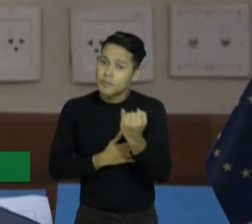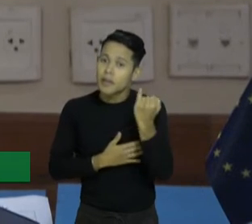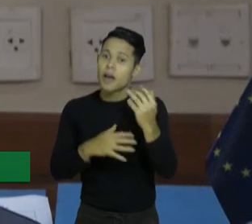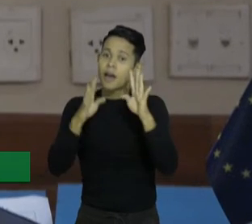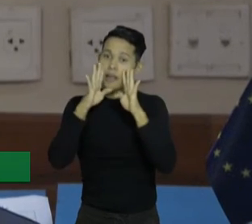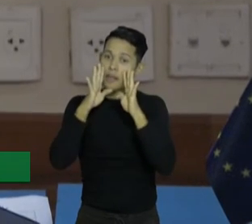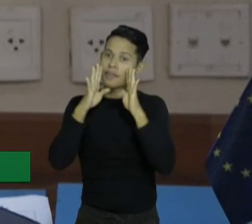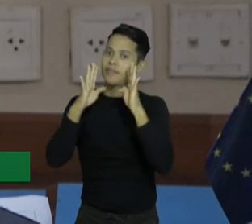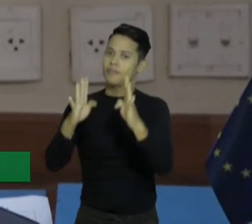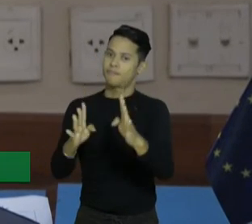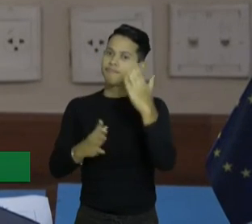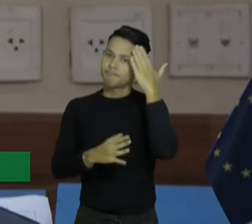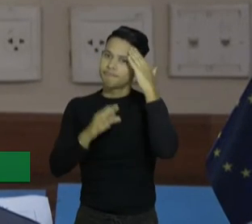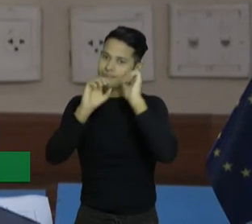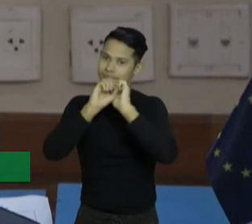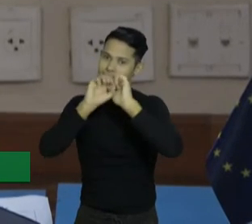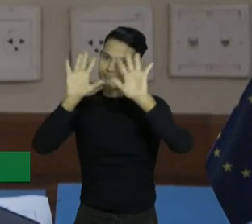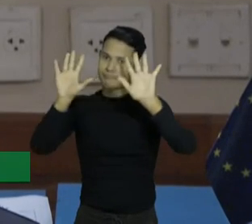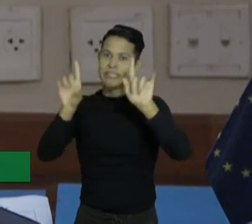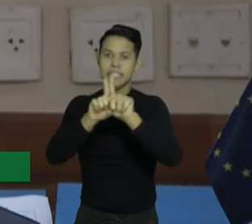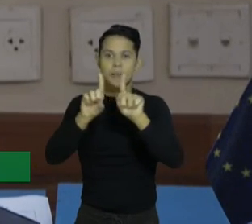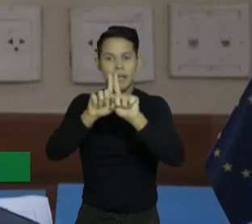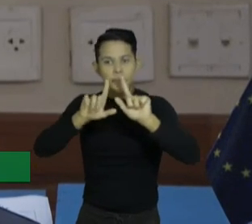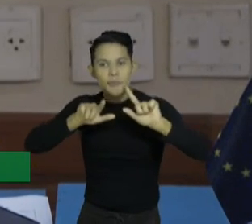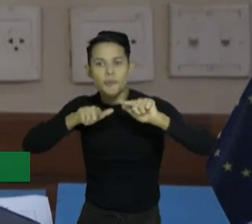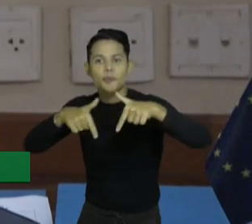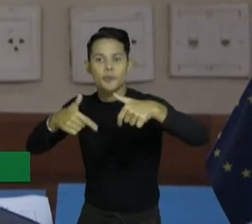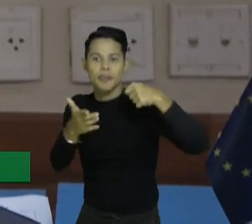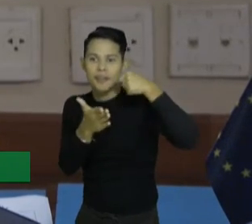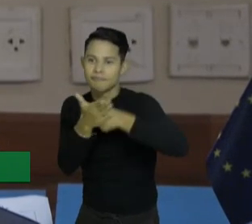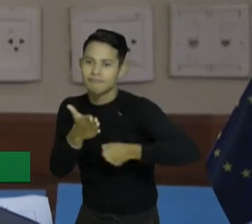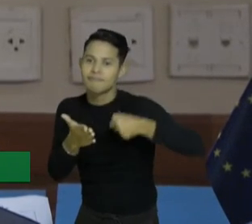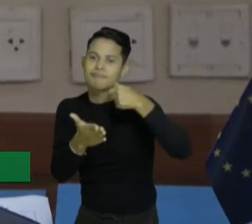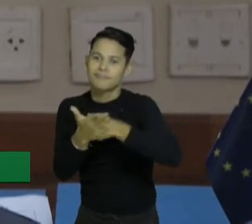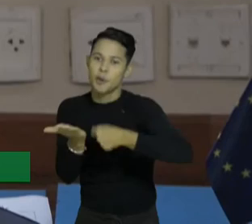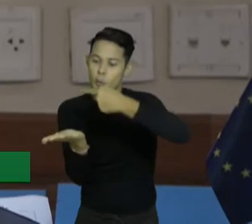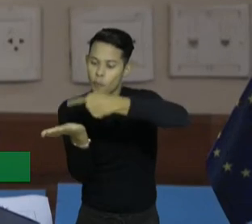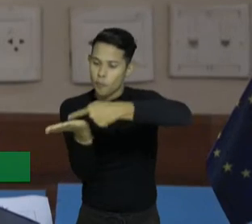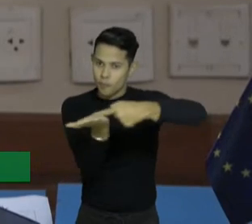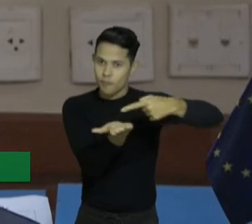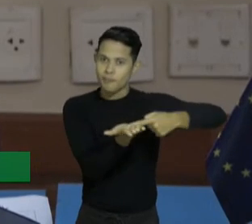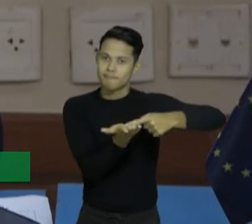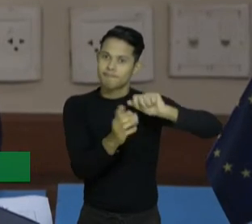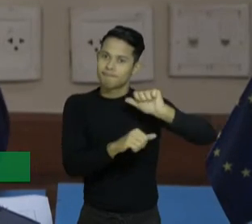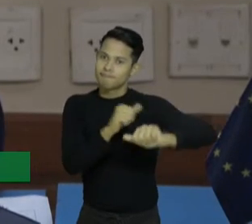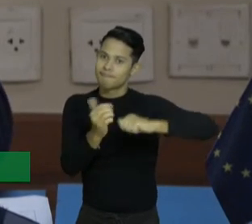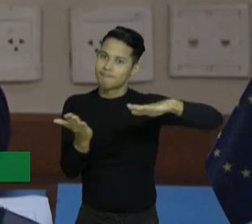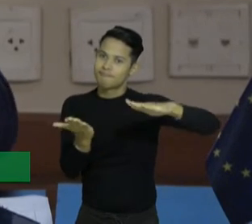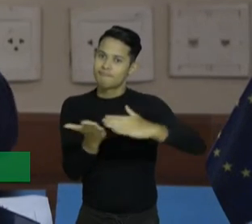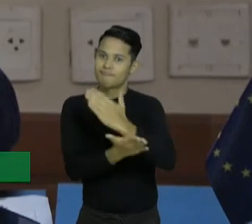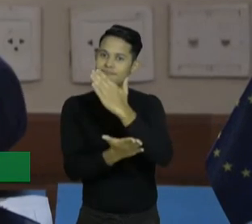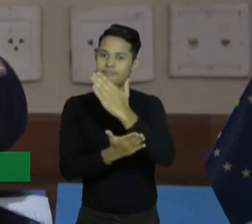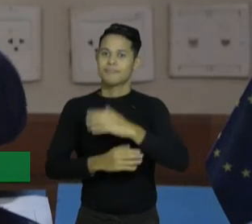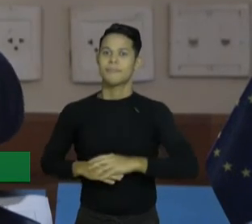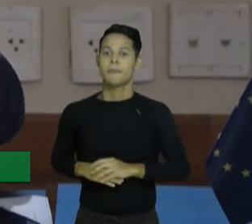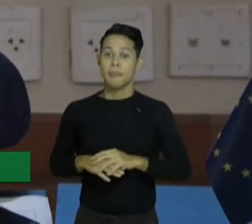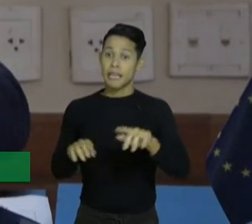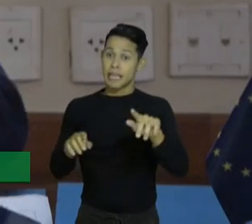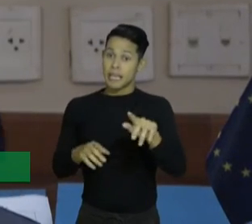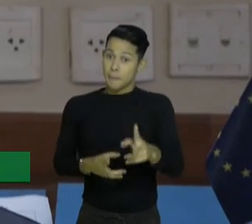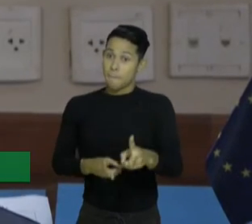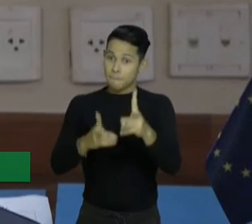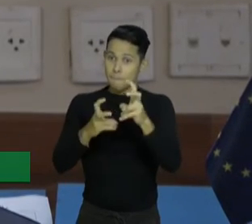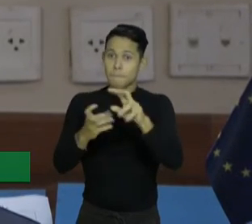isso e lutar para que os tratados aconteçam Mas o que eu percebo é de que cada país vai fazendo devagarzinho e vai